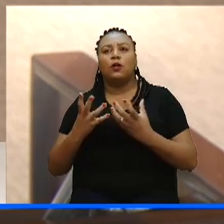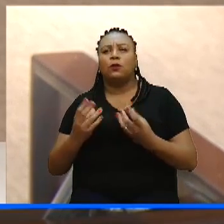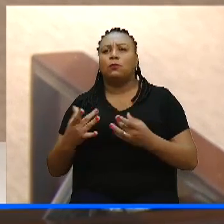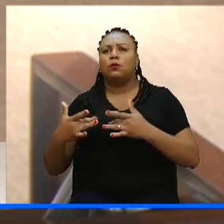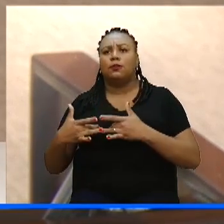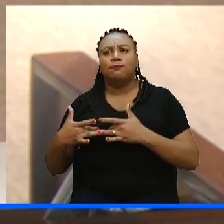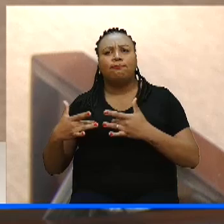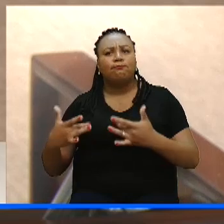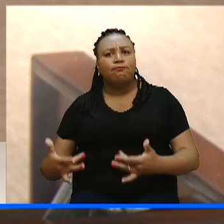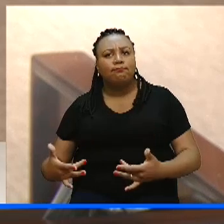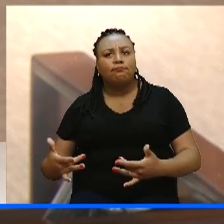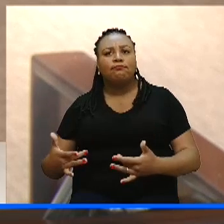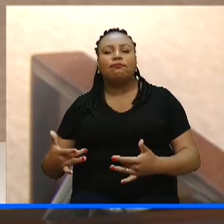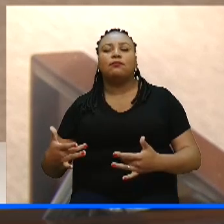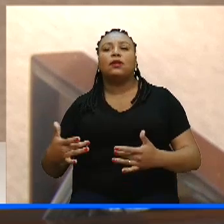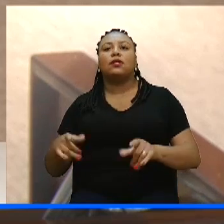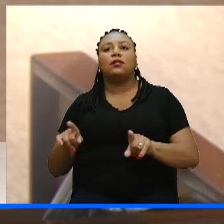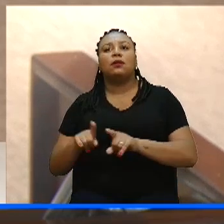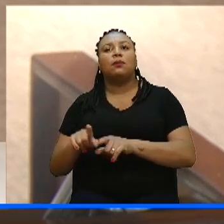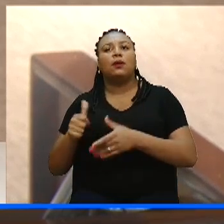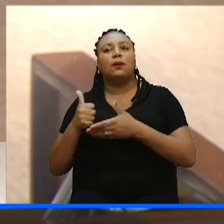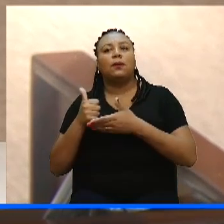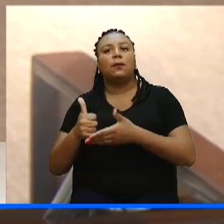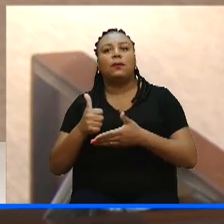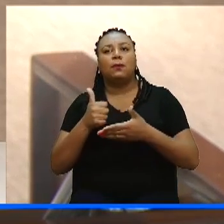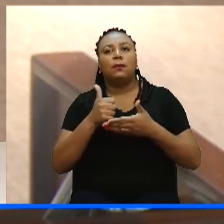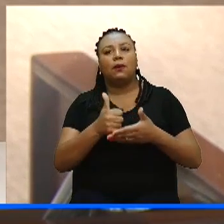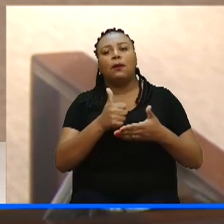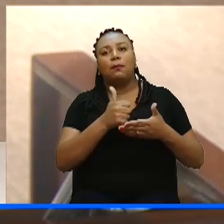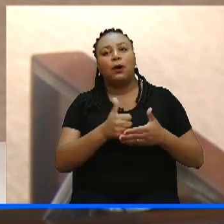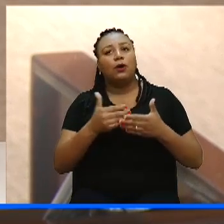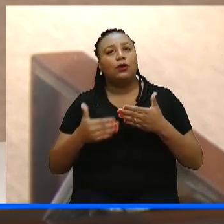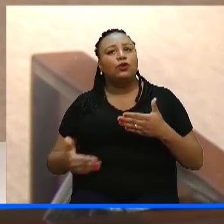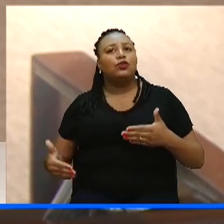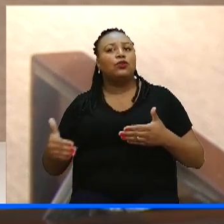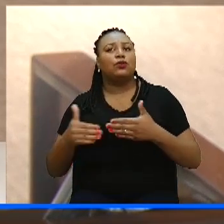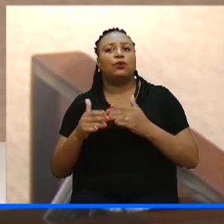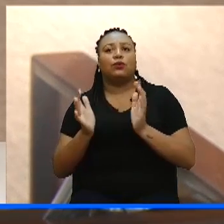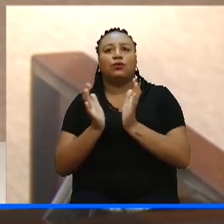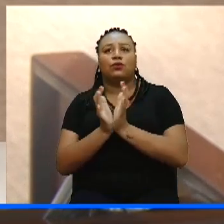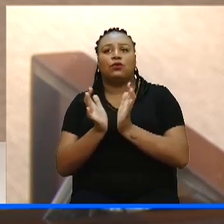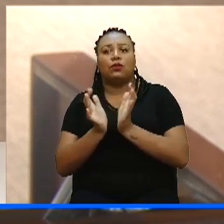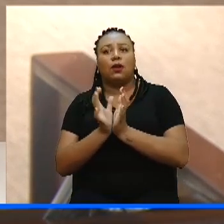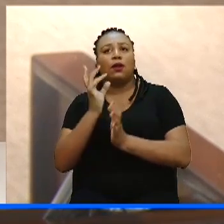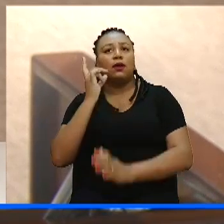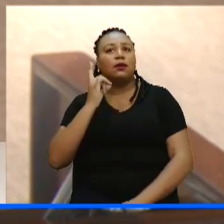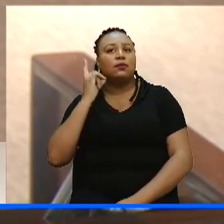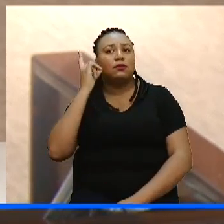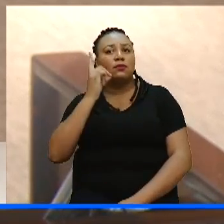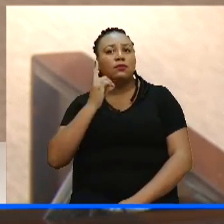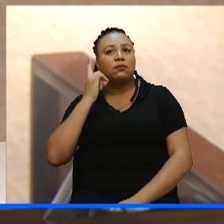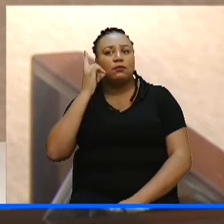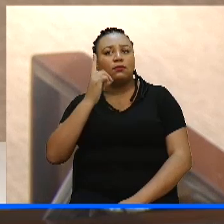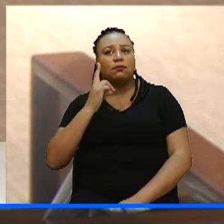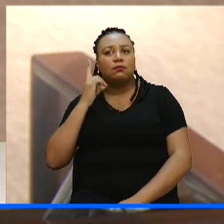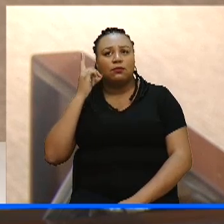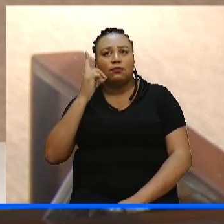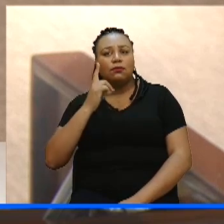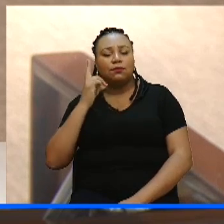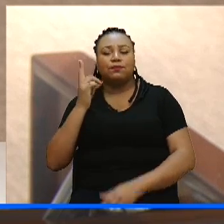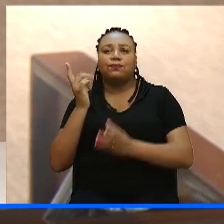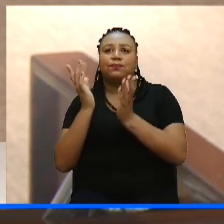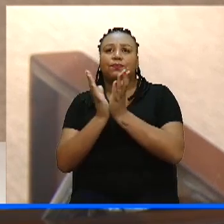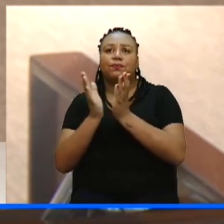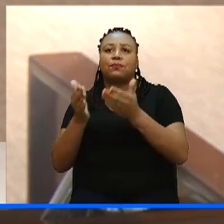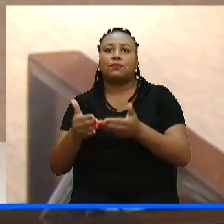dedicação e com o apoio que todos os colegas deputados da comissão